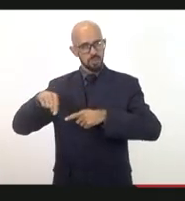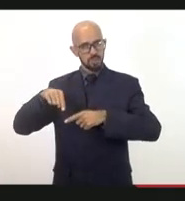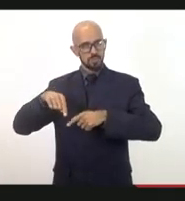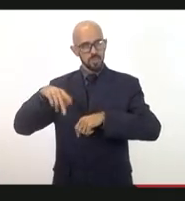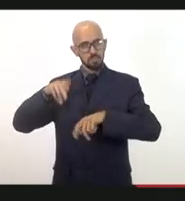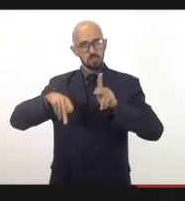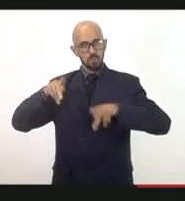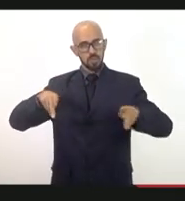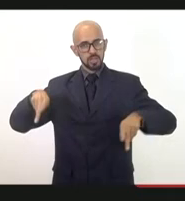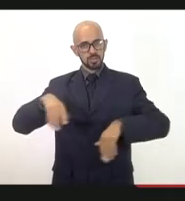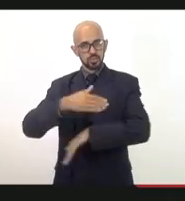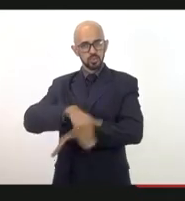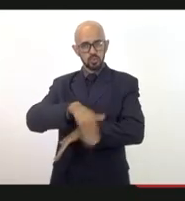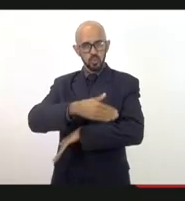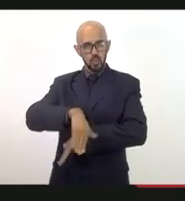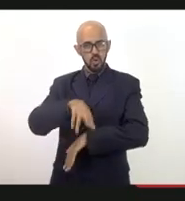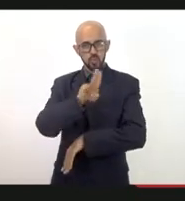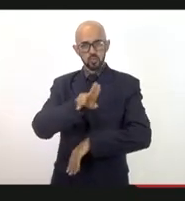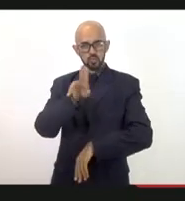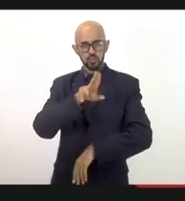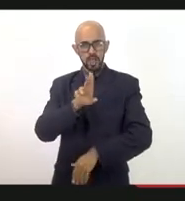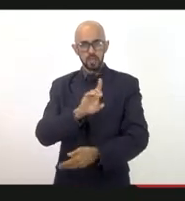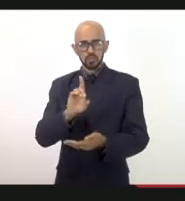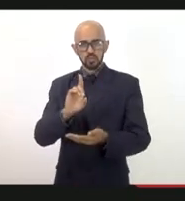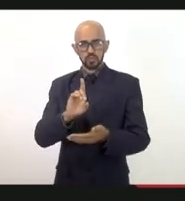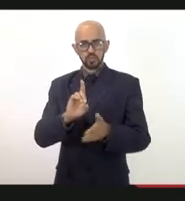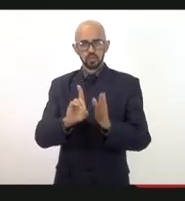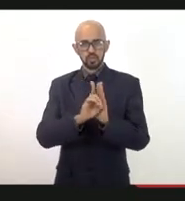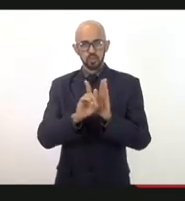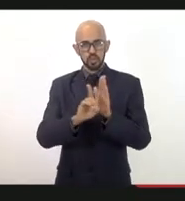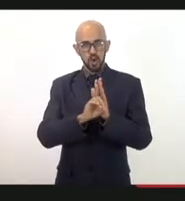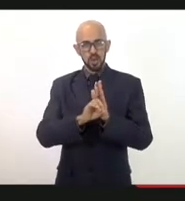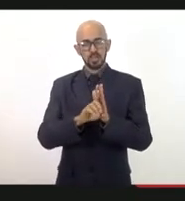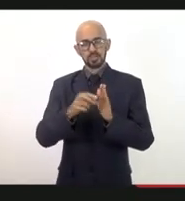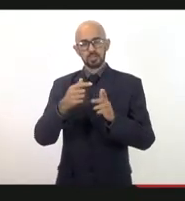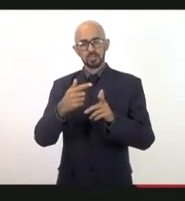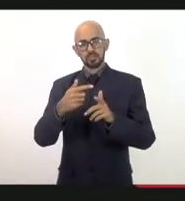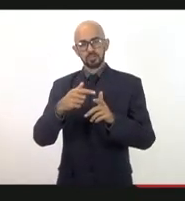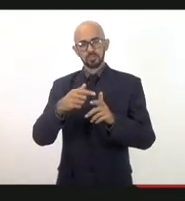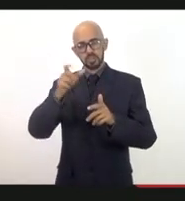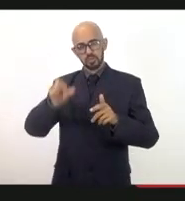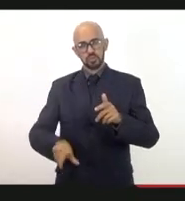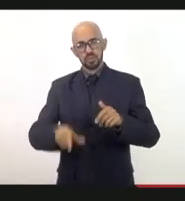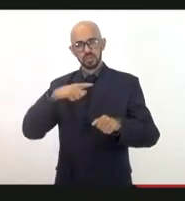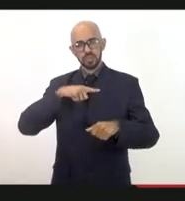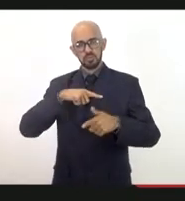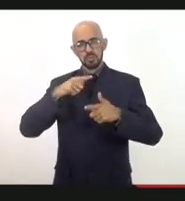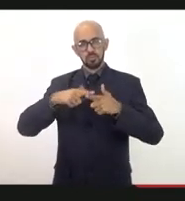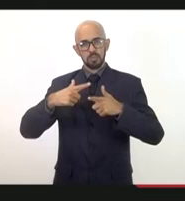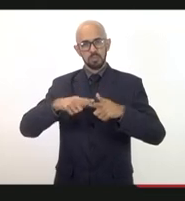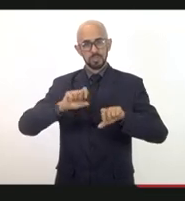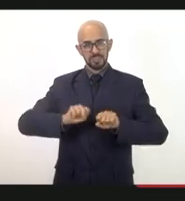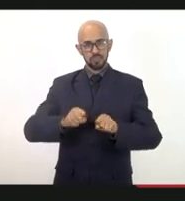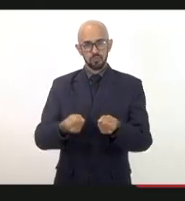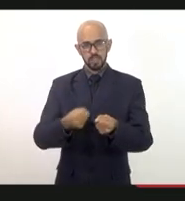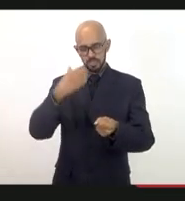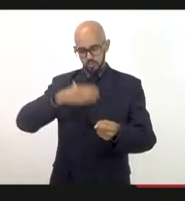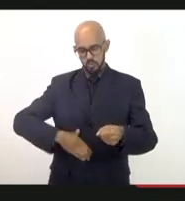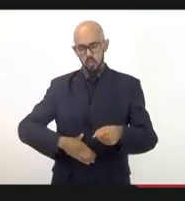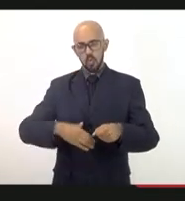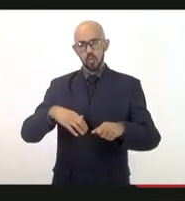o usuário de droga, aquele paciente que é imunodeprimido, aquele paciente que tem